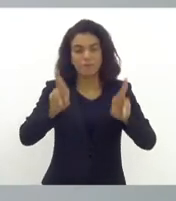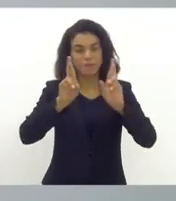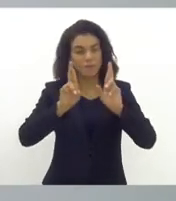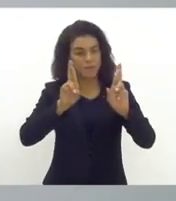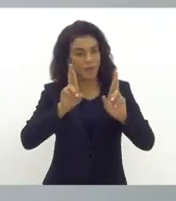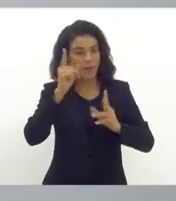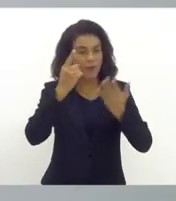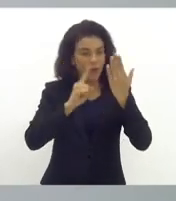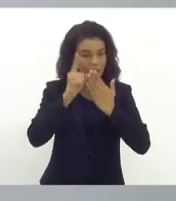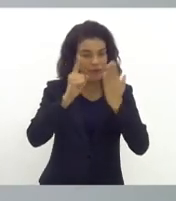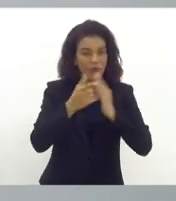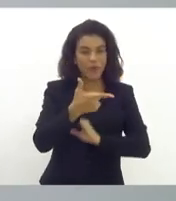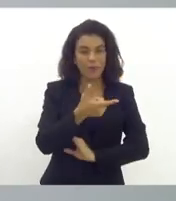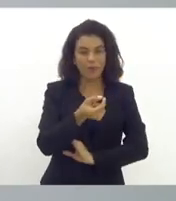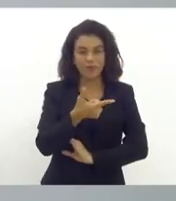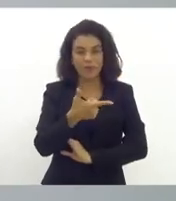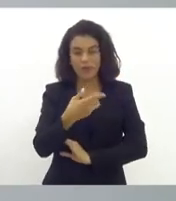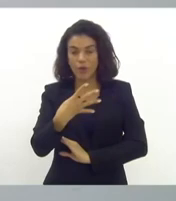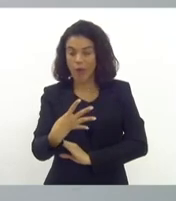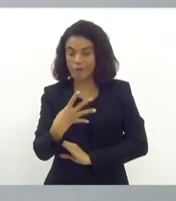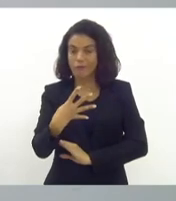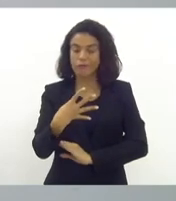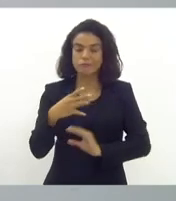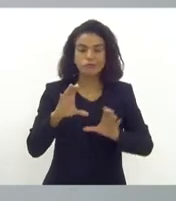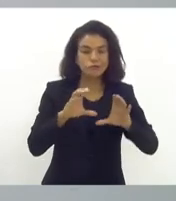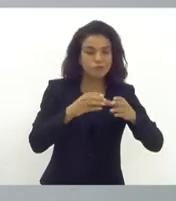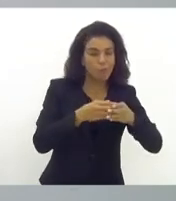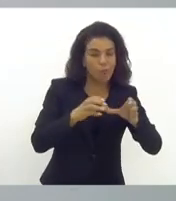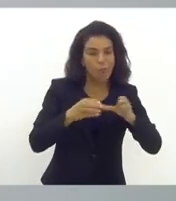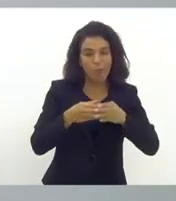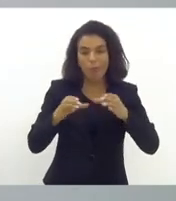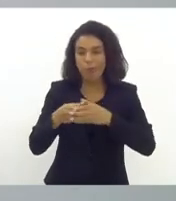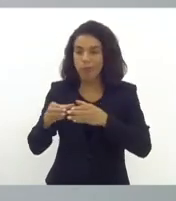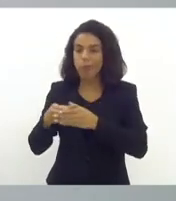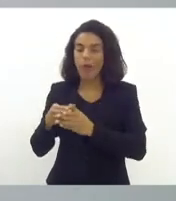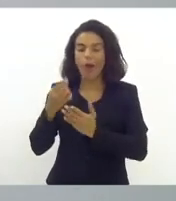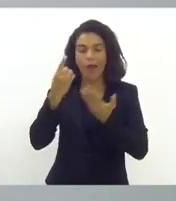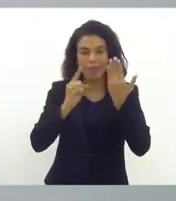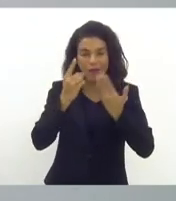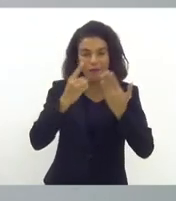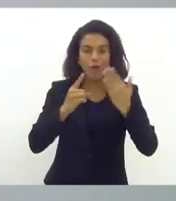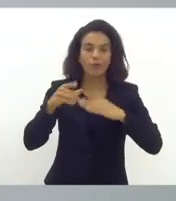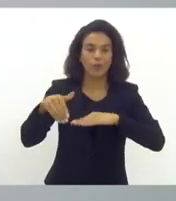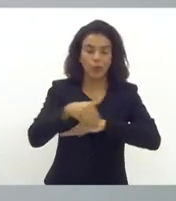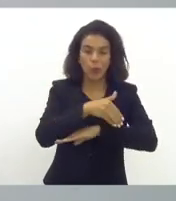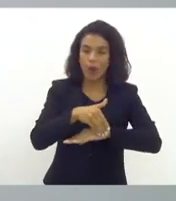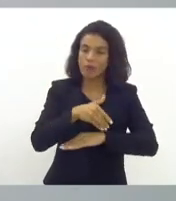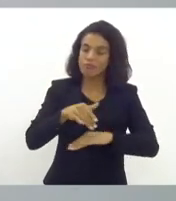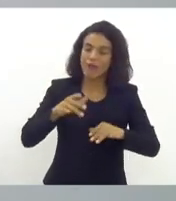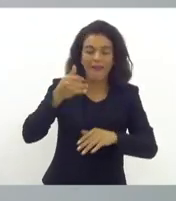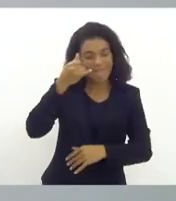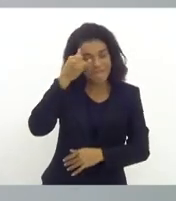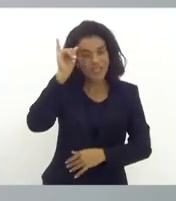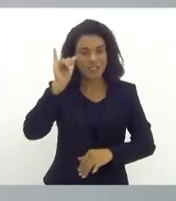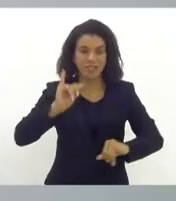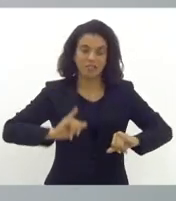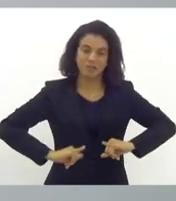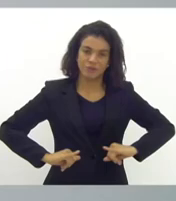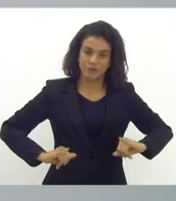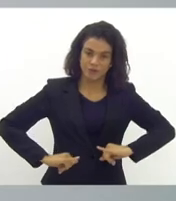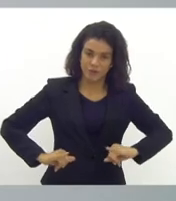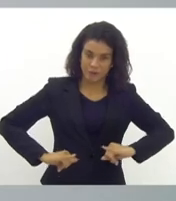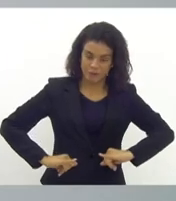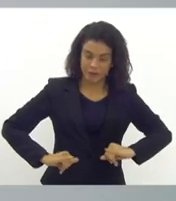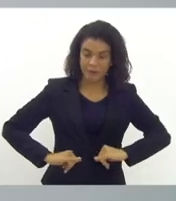2024 os blocos não sofram é o que a gente viu né nesse carnaval desse ano e do ano passado